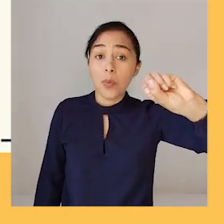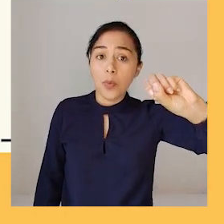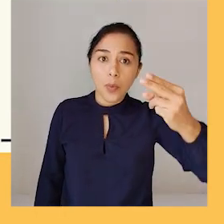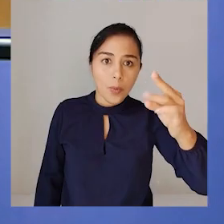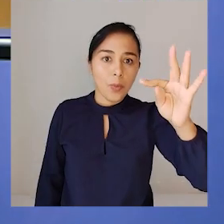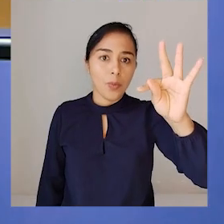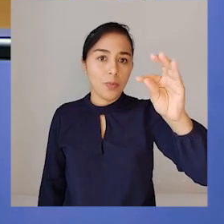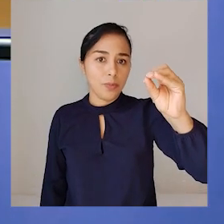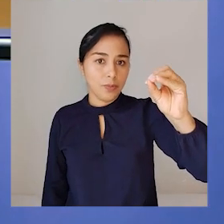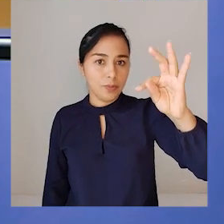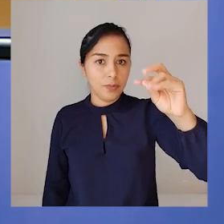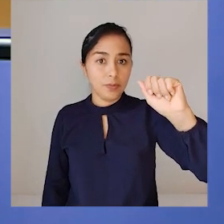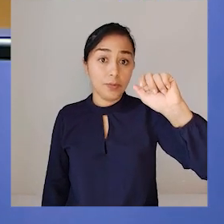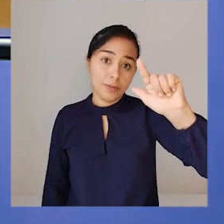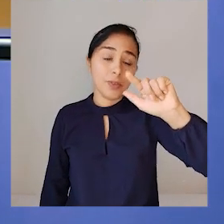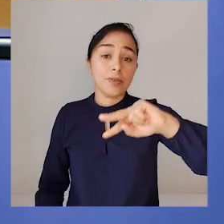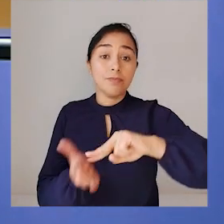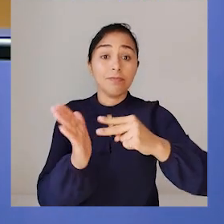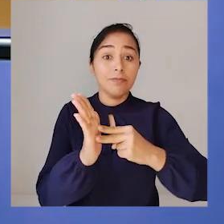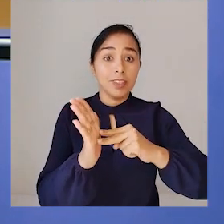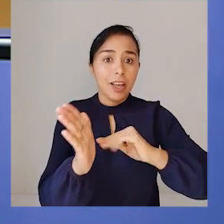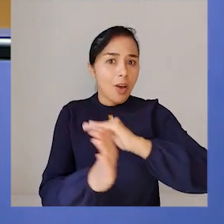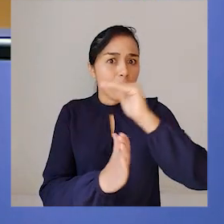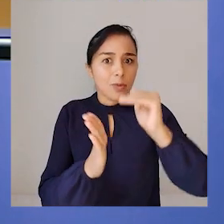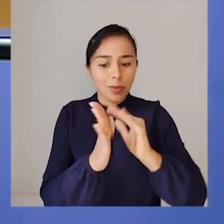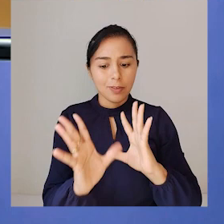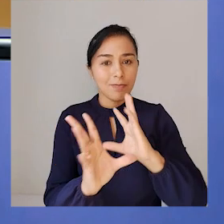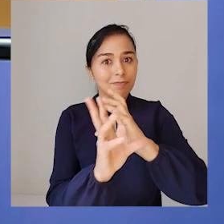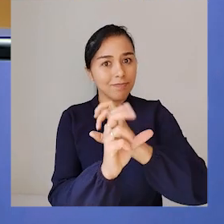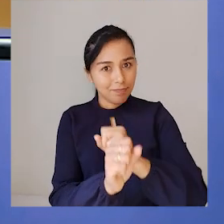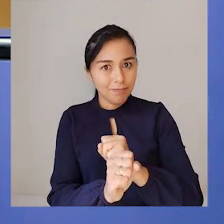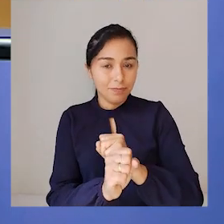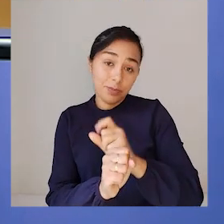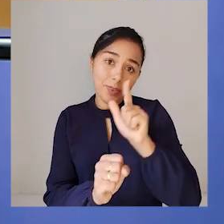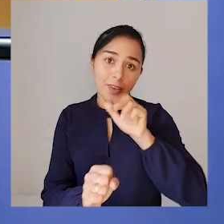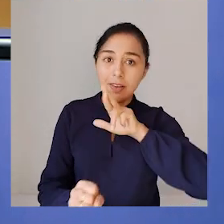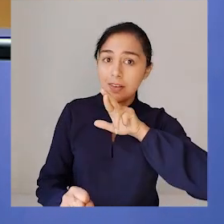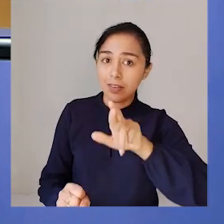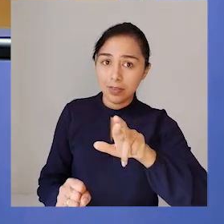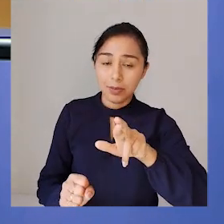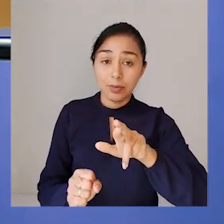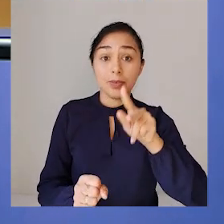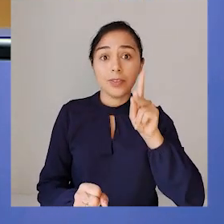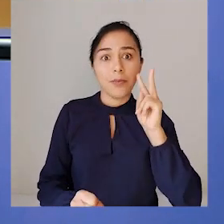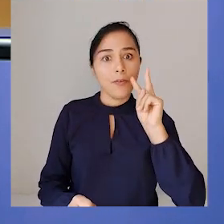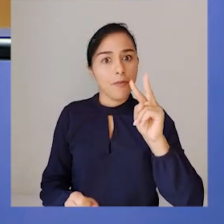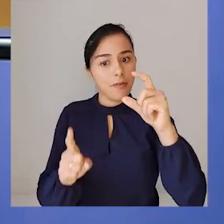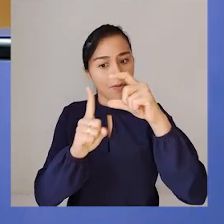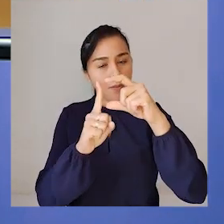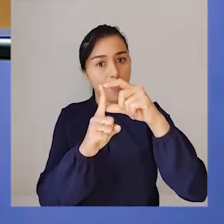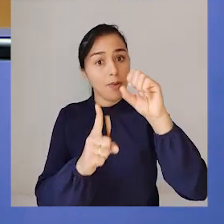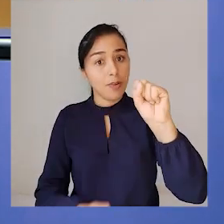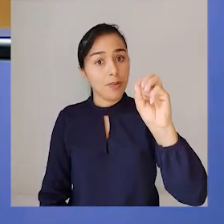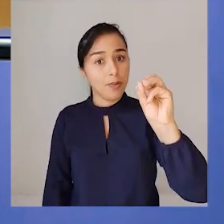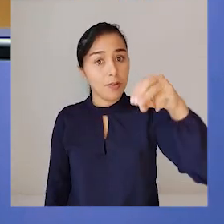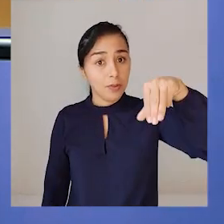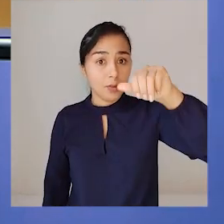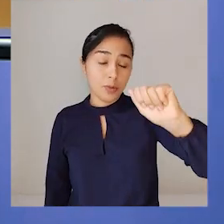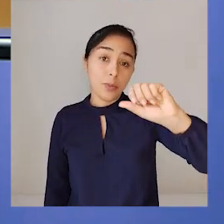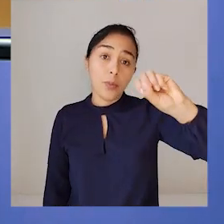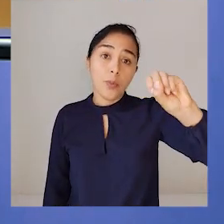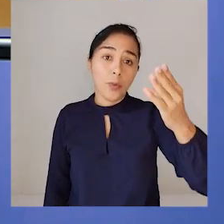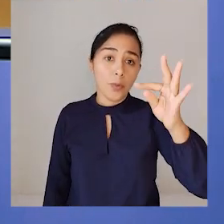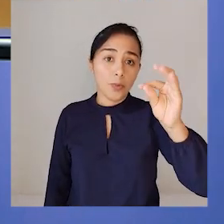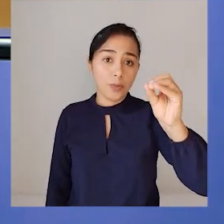total. Todas as vezes que vocês ouvirem o termo soma ou total, se refere ao resultado da adição.